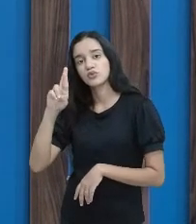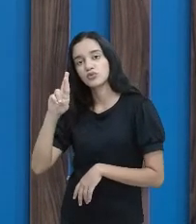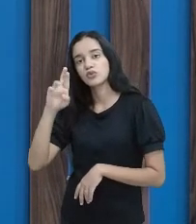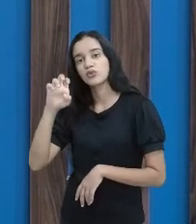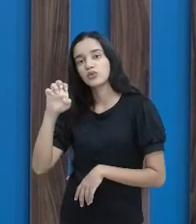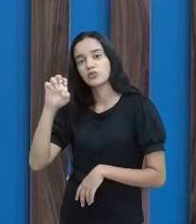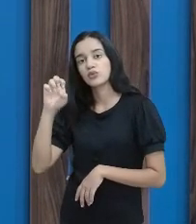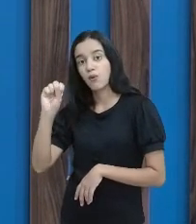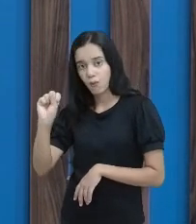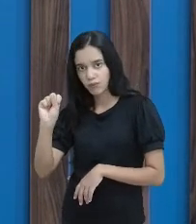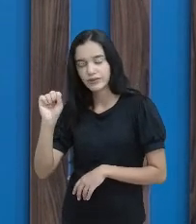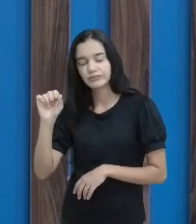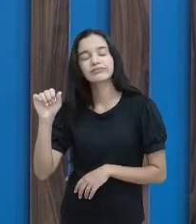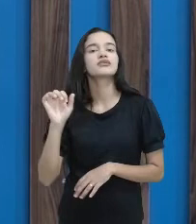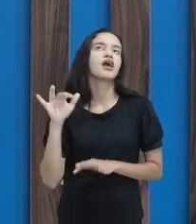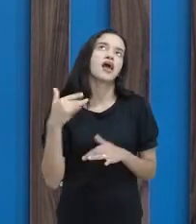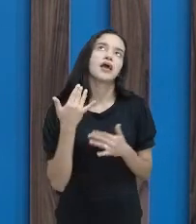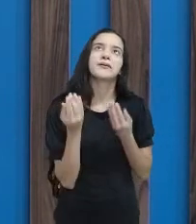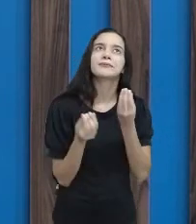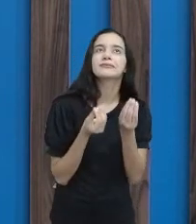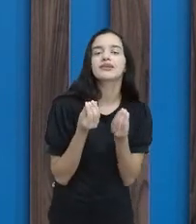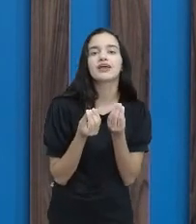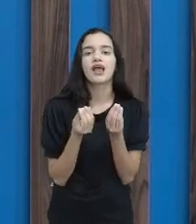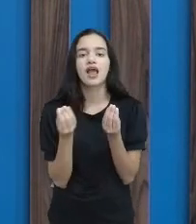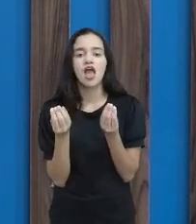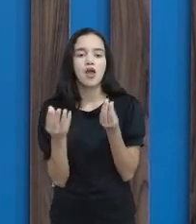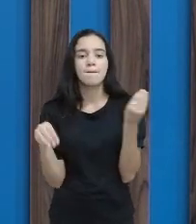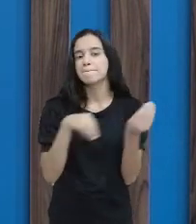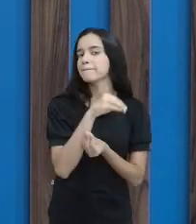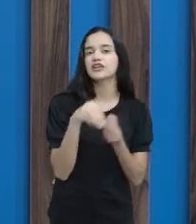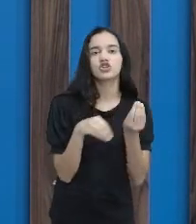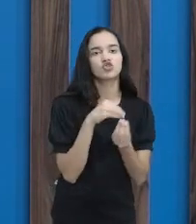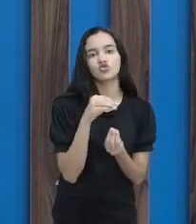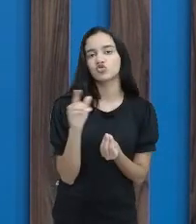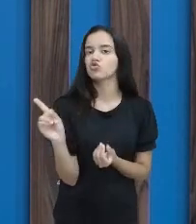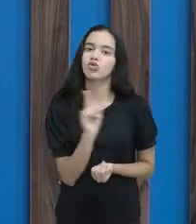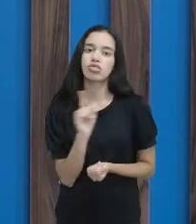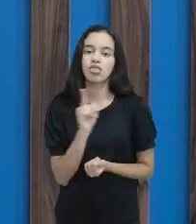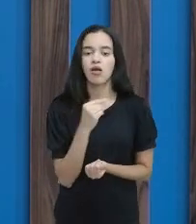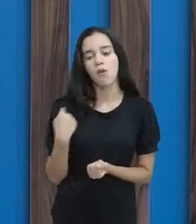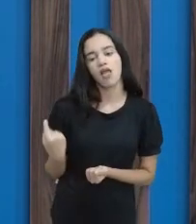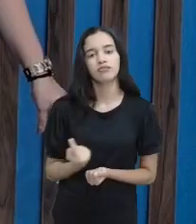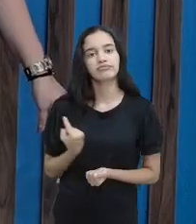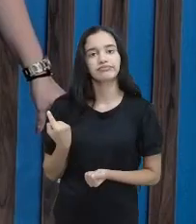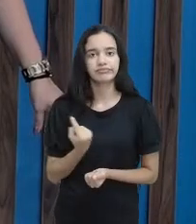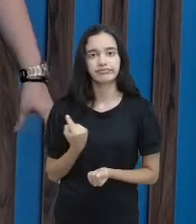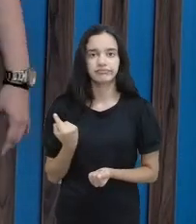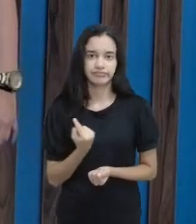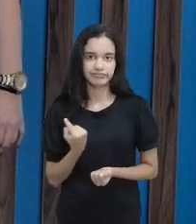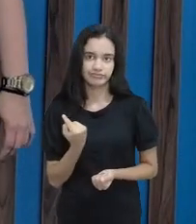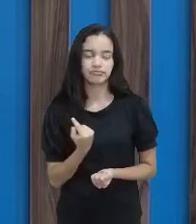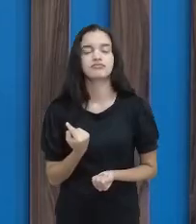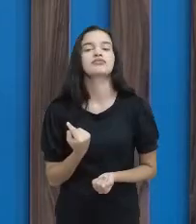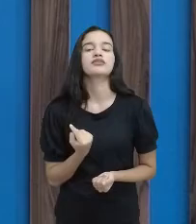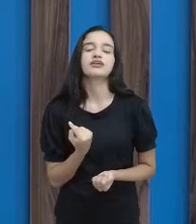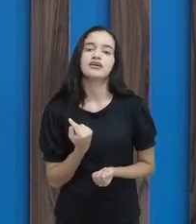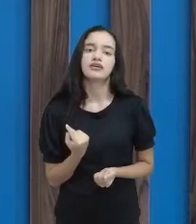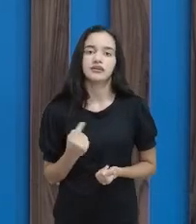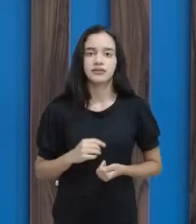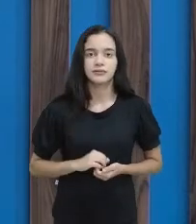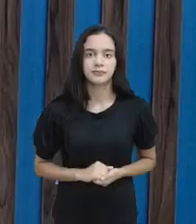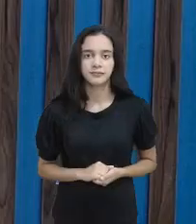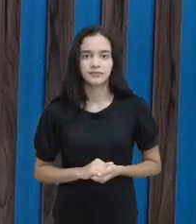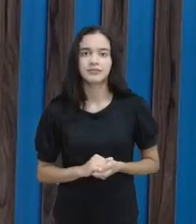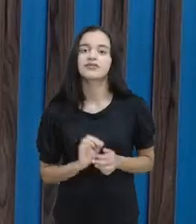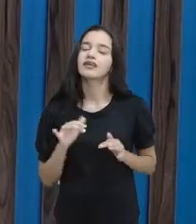não vamos dizer assim, se não se relacionar... Não se relacionar com nenhum outro, com né? nenhum outro que não fosse da nobreza. Da